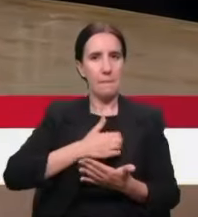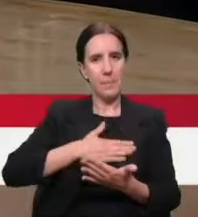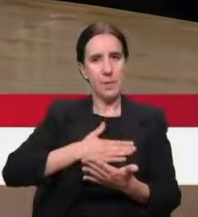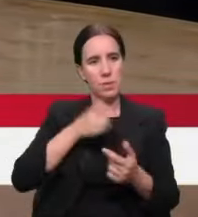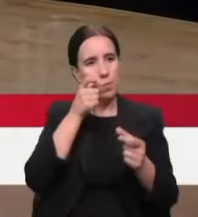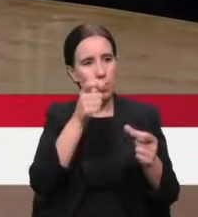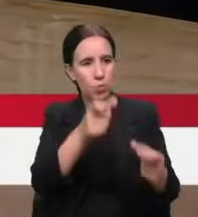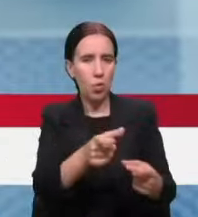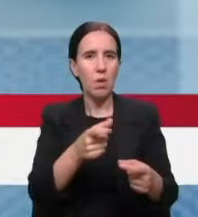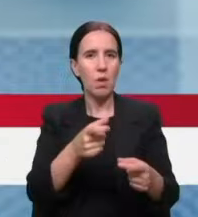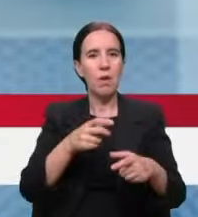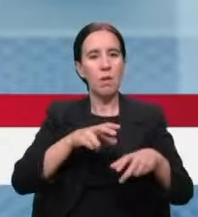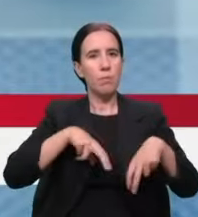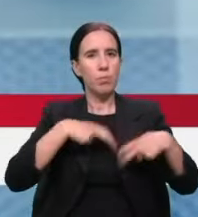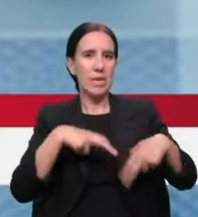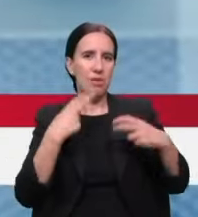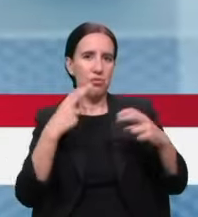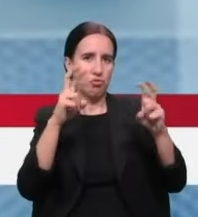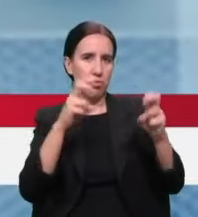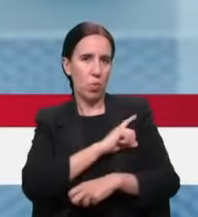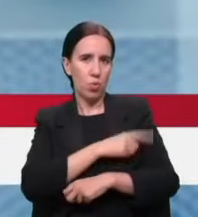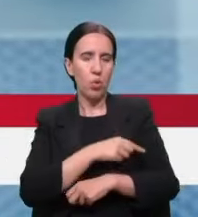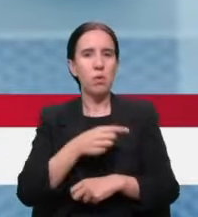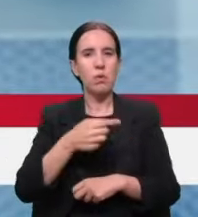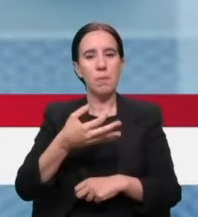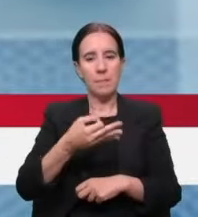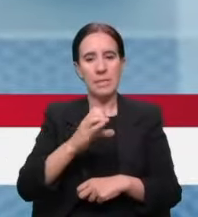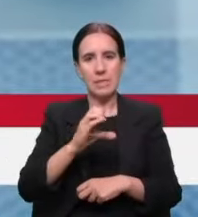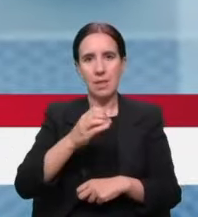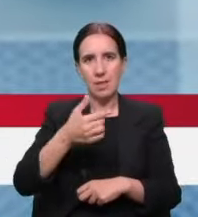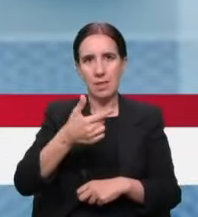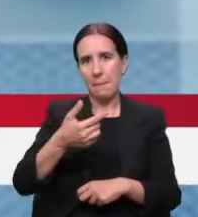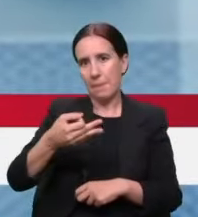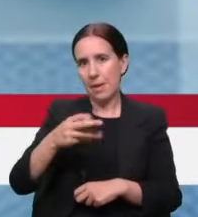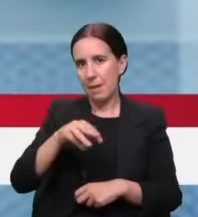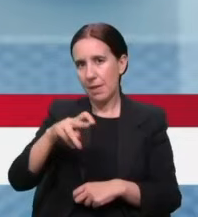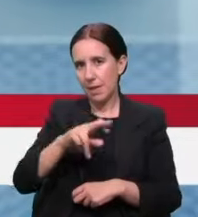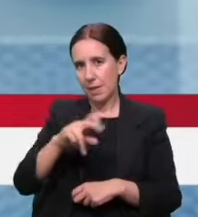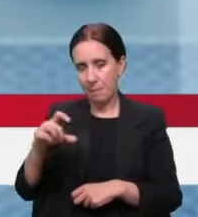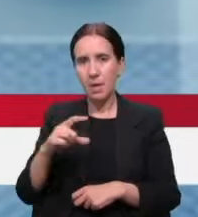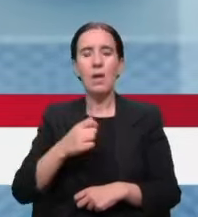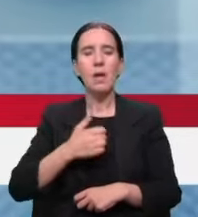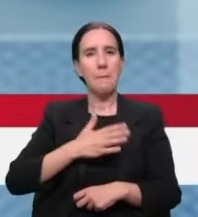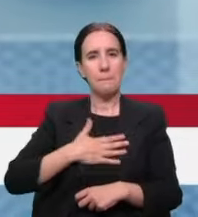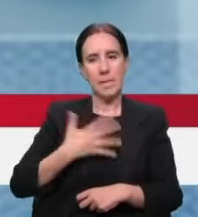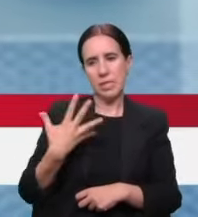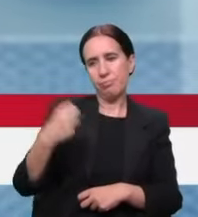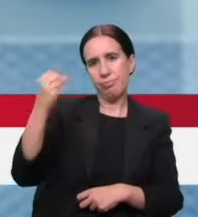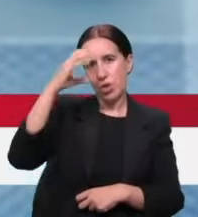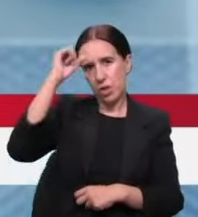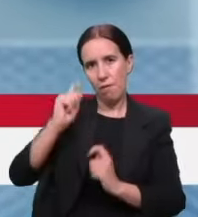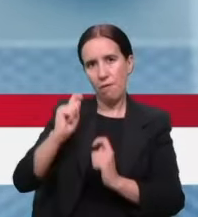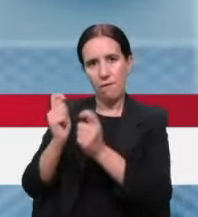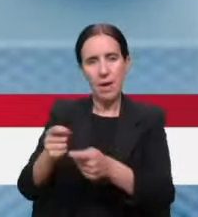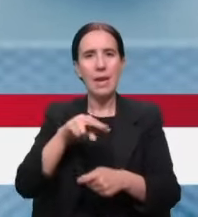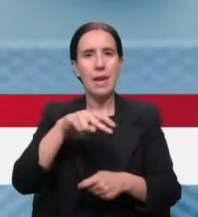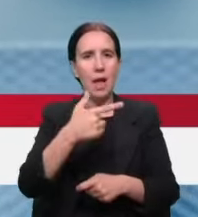controle burguês pelo PCTP-MRPP, expropriações de casas em alguns casos, o fim da NATO e da participação de militares portugueses nas suas